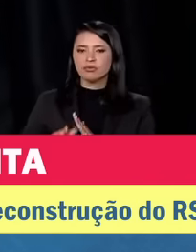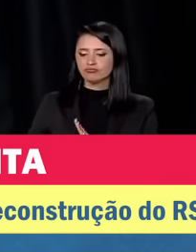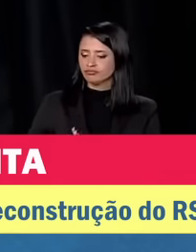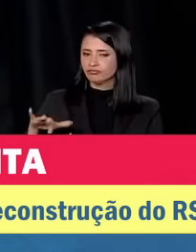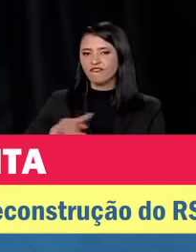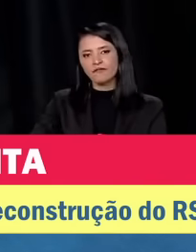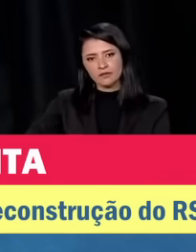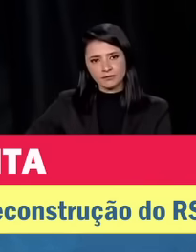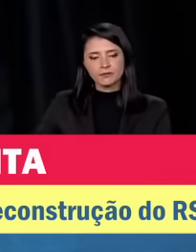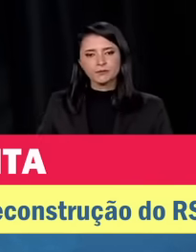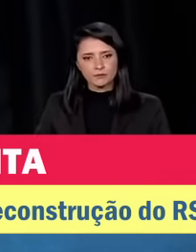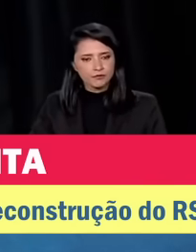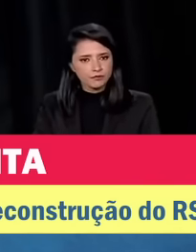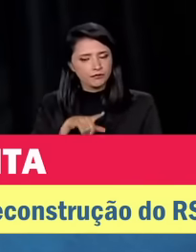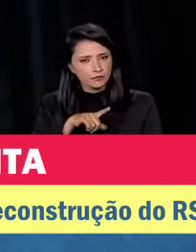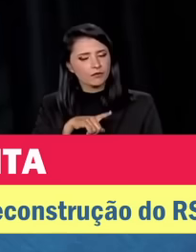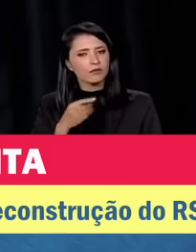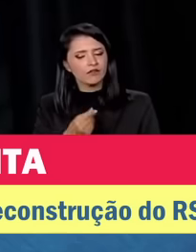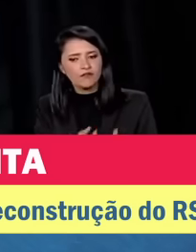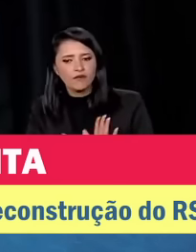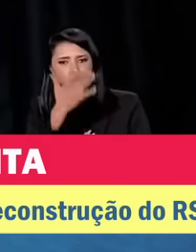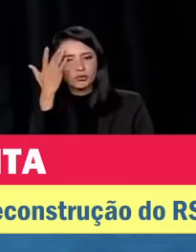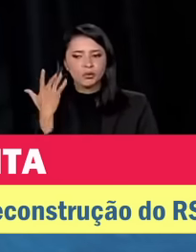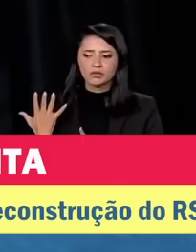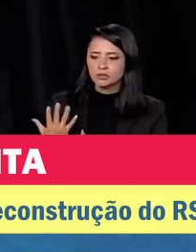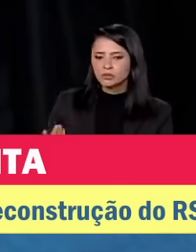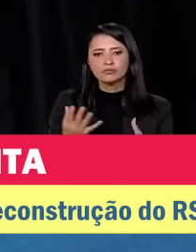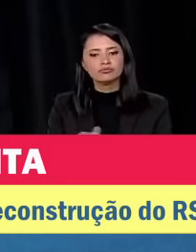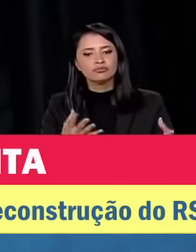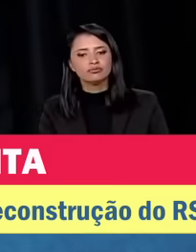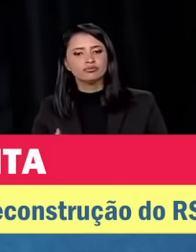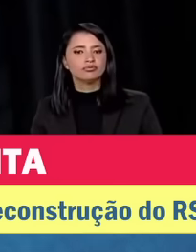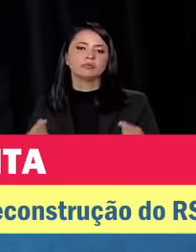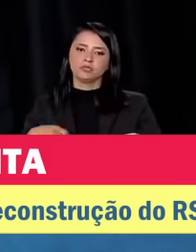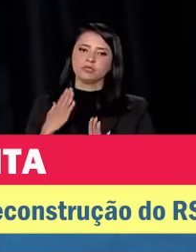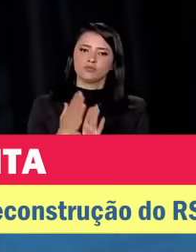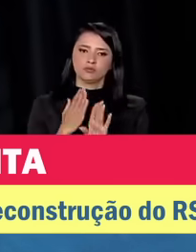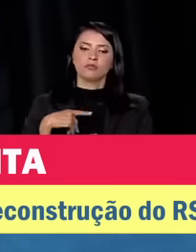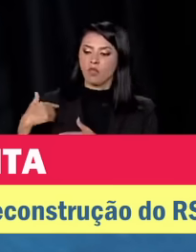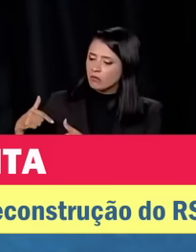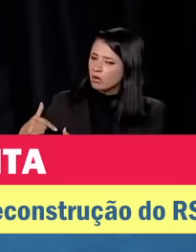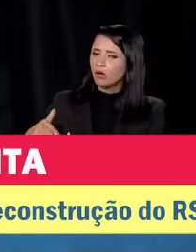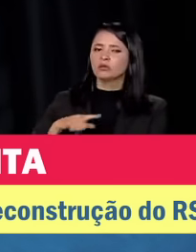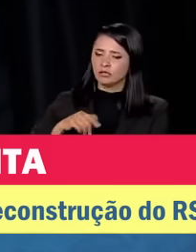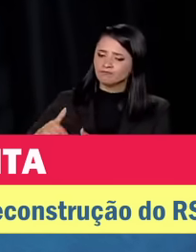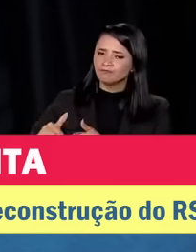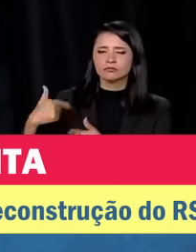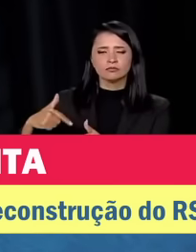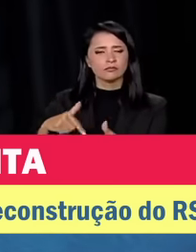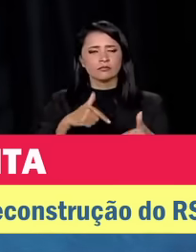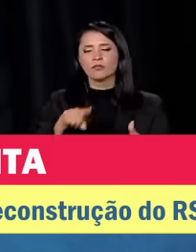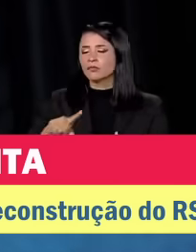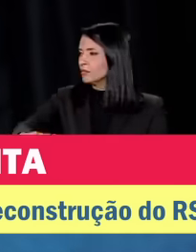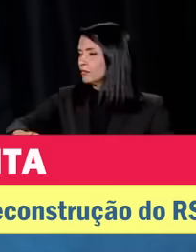d'água. Temos ainda um número muito grande de pessoas desaparecidas e, portanto, o trabalho que nós temos pela frente